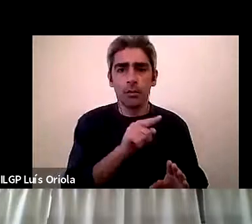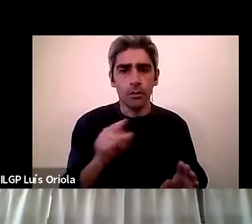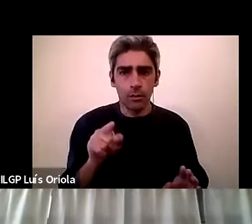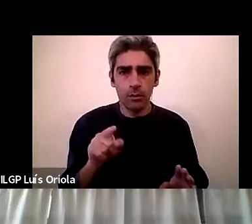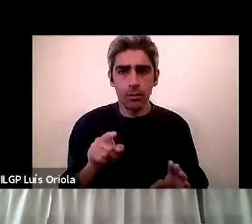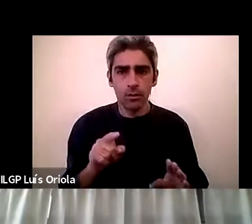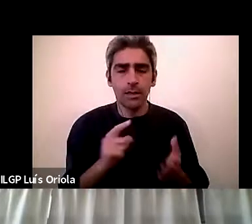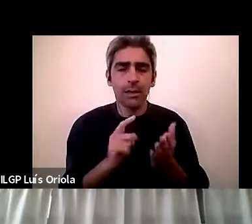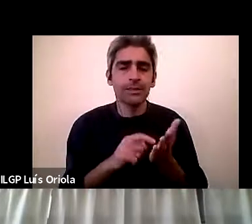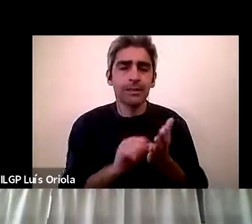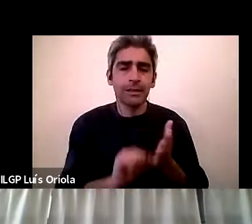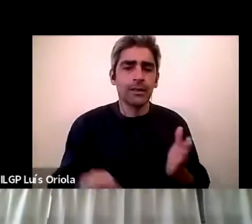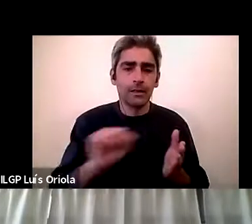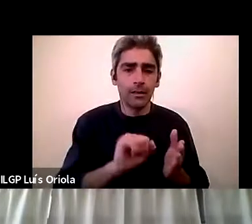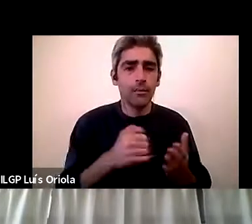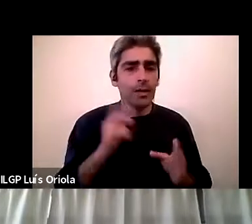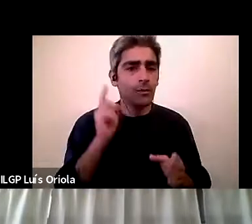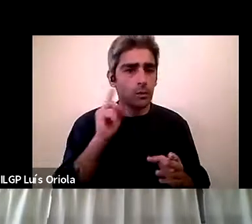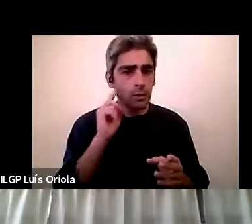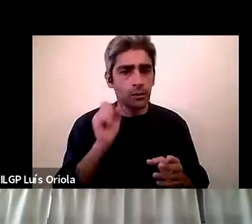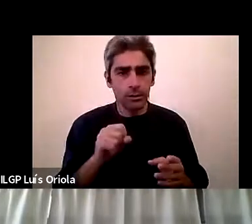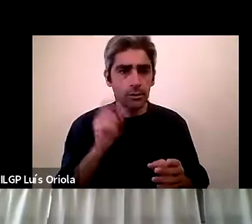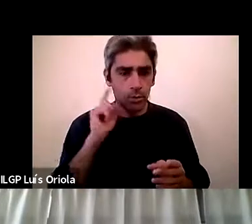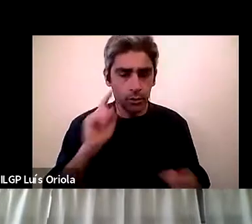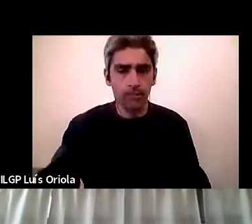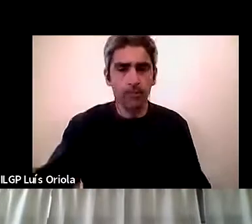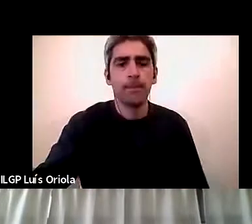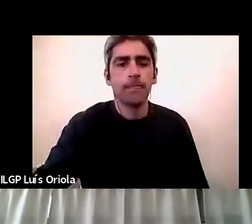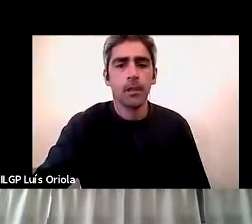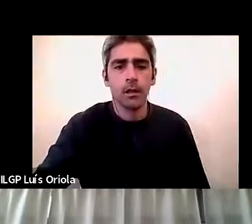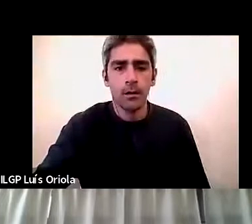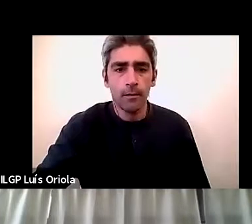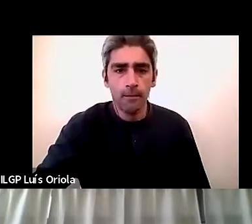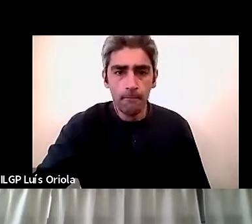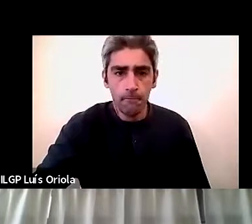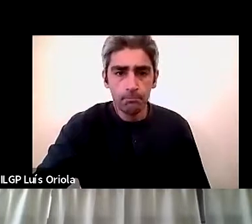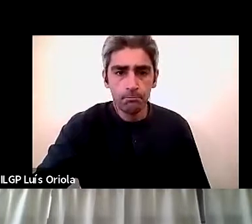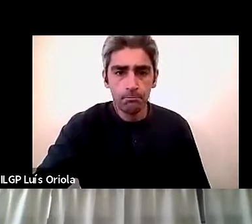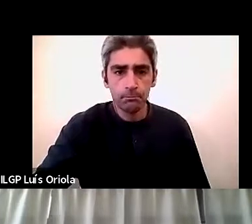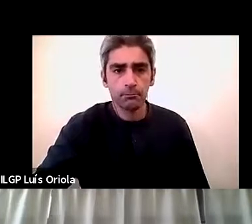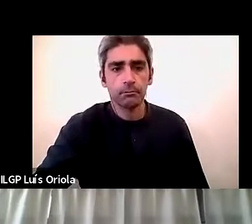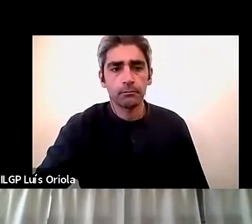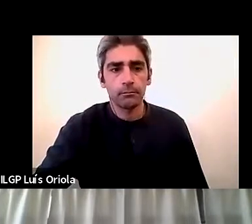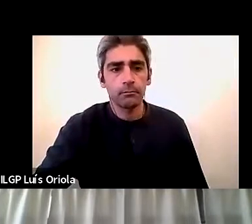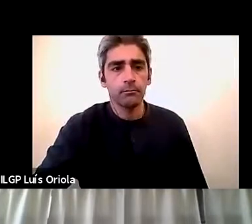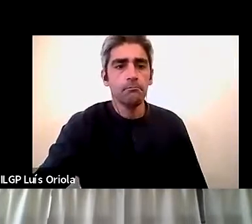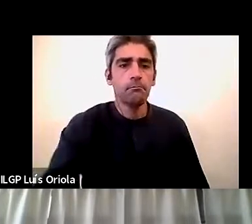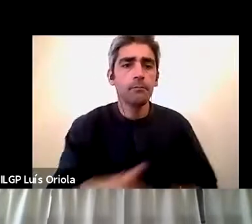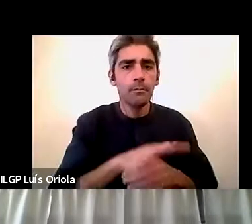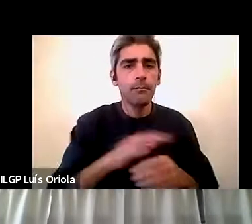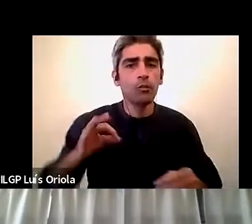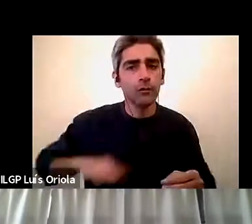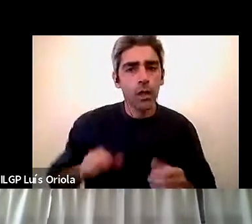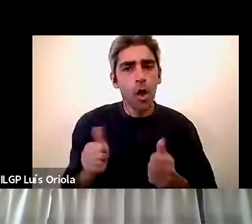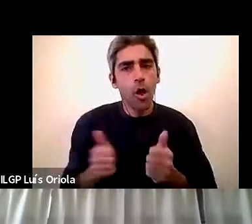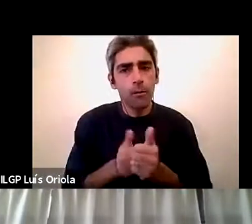suas necessidades. Mas que é importante haver um autocuidado é. Para a dimensão profissional, eu penso que fazer um bom planeamento da agenda